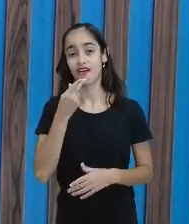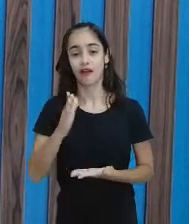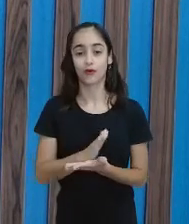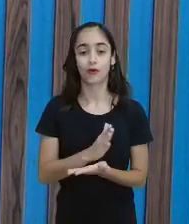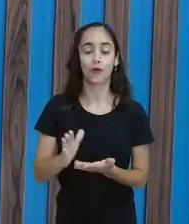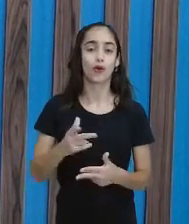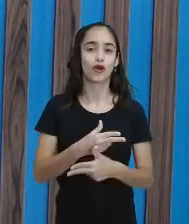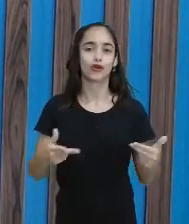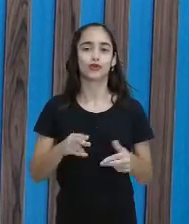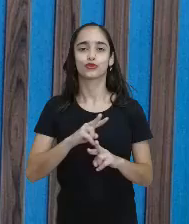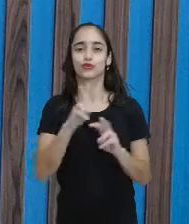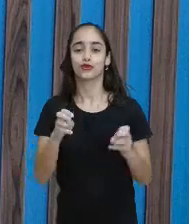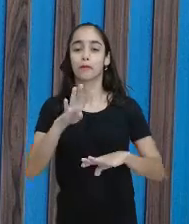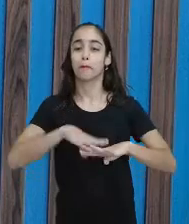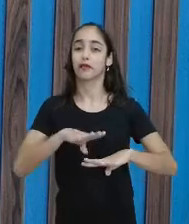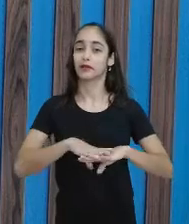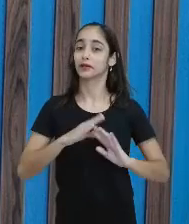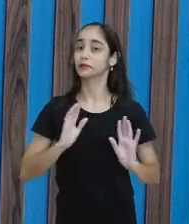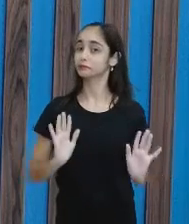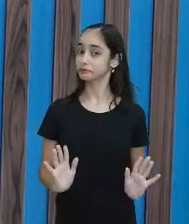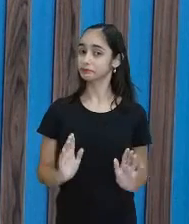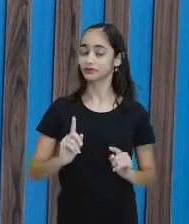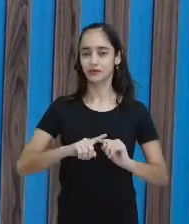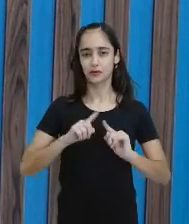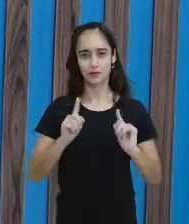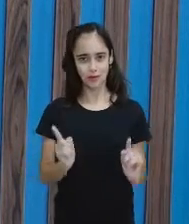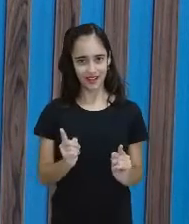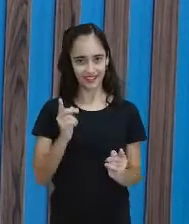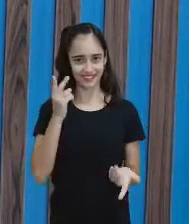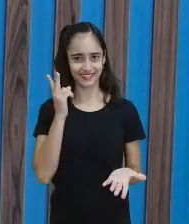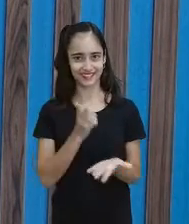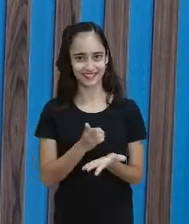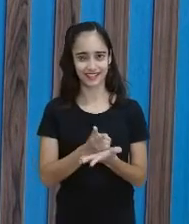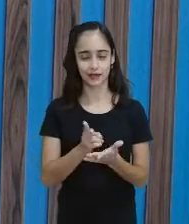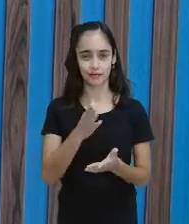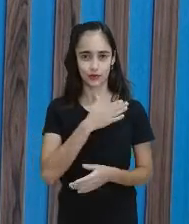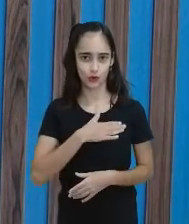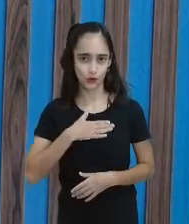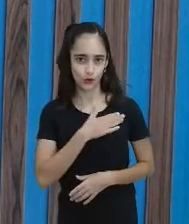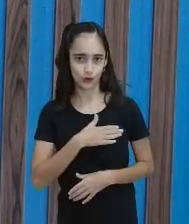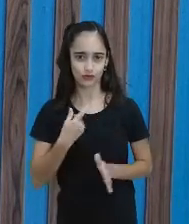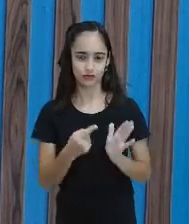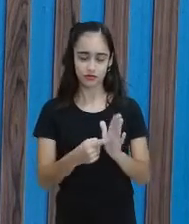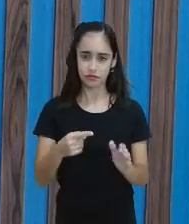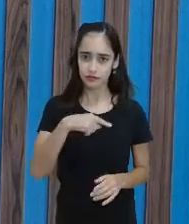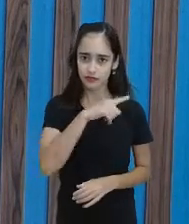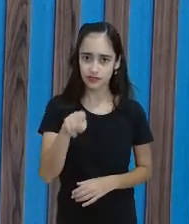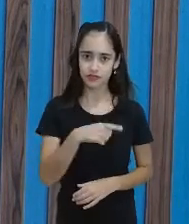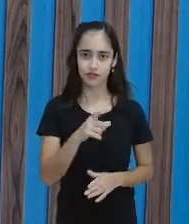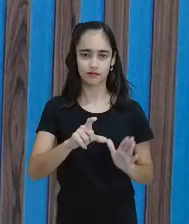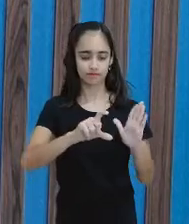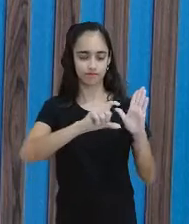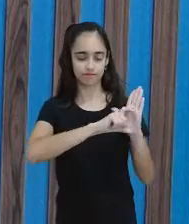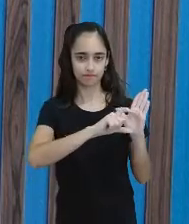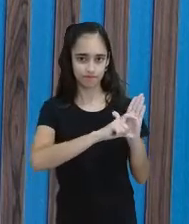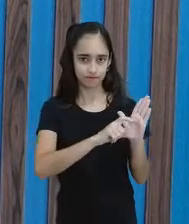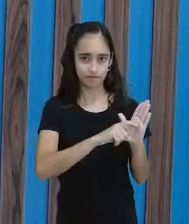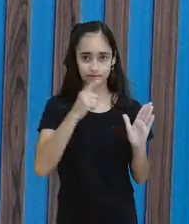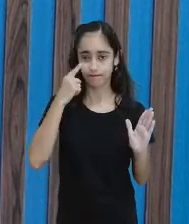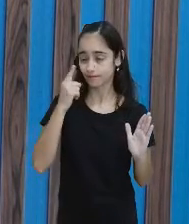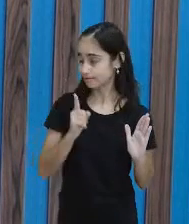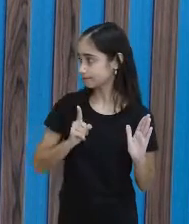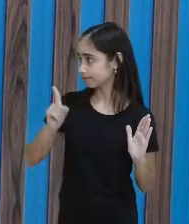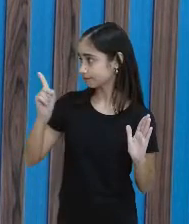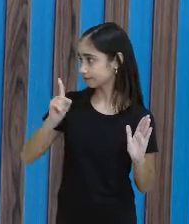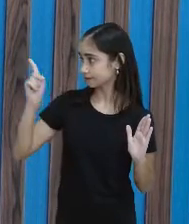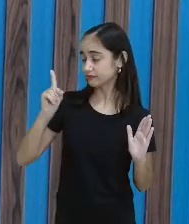gosto de fazer, né? Trouxe um QR Code aqui da aula anterior, então, da aula que antecede esse